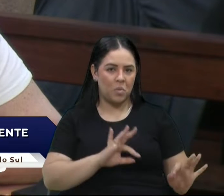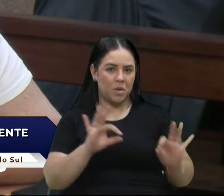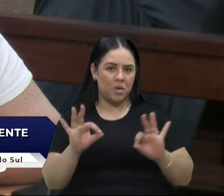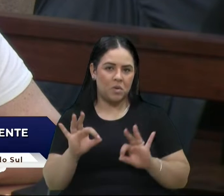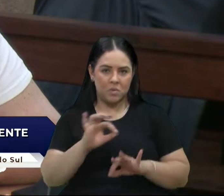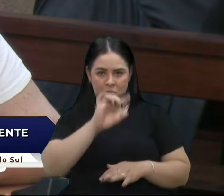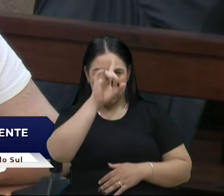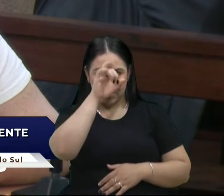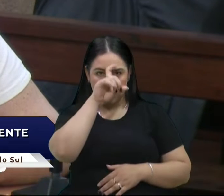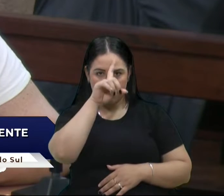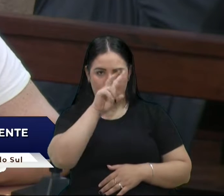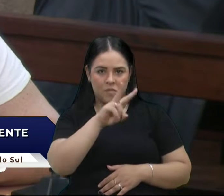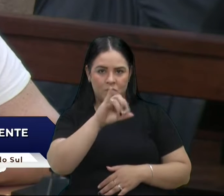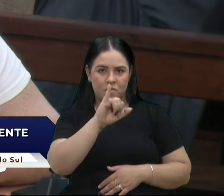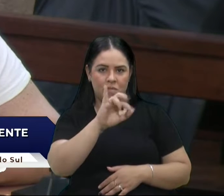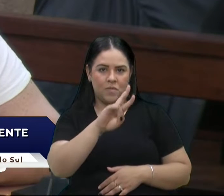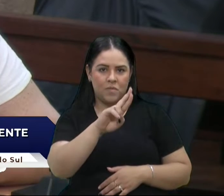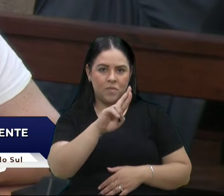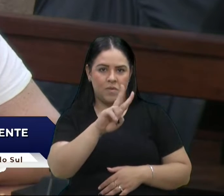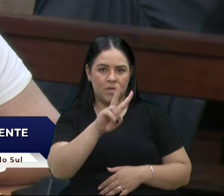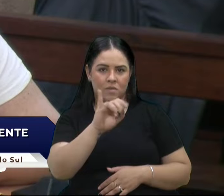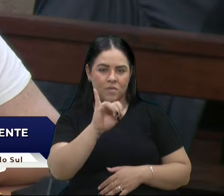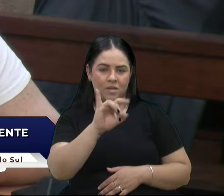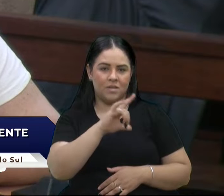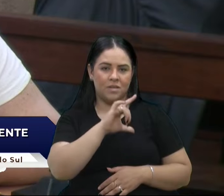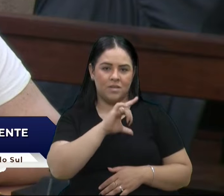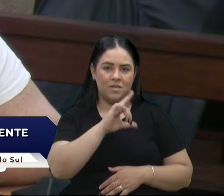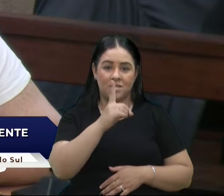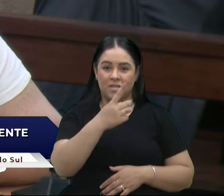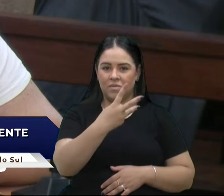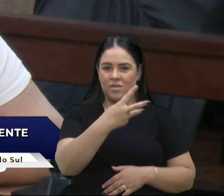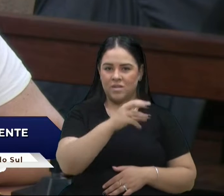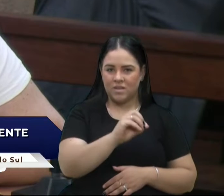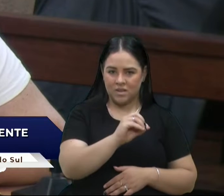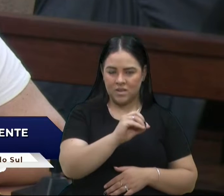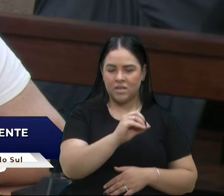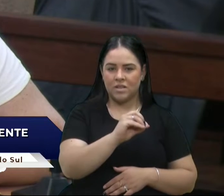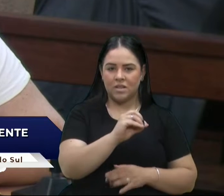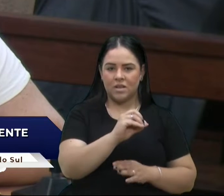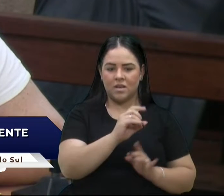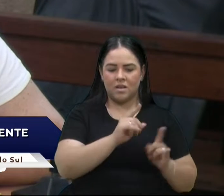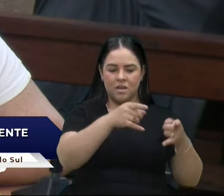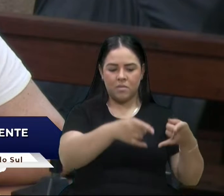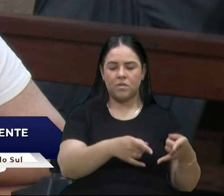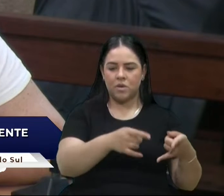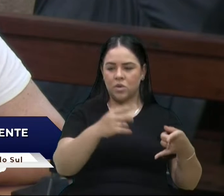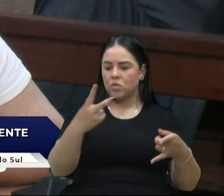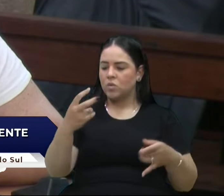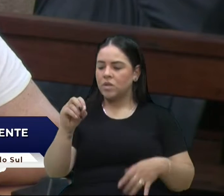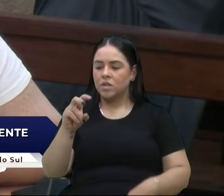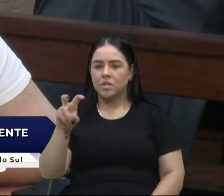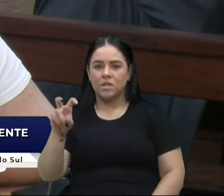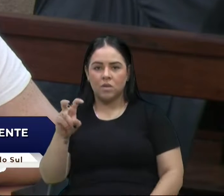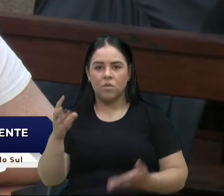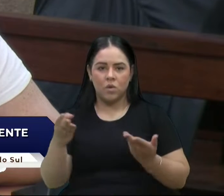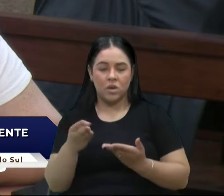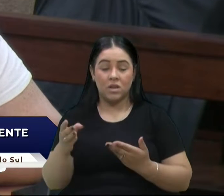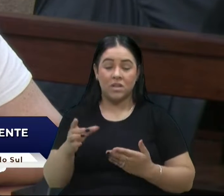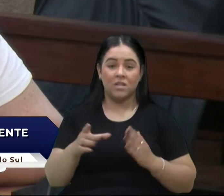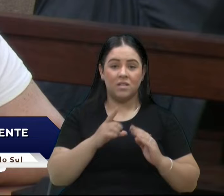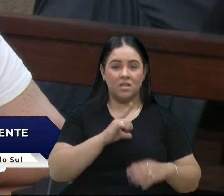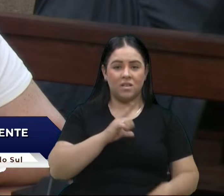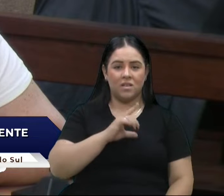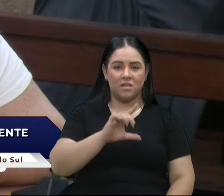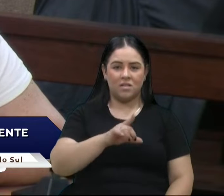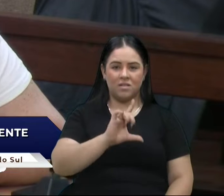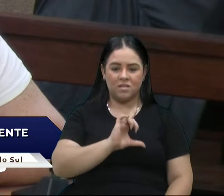Hospital Virgílio Ramos, na pandemia, saiu de 130 leitos para 205. Nós saímos de 6 leitos de